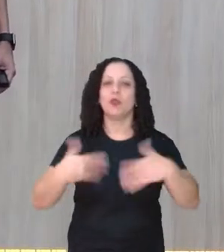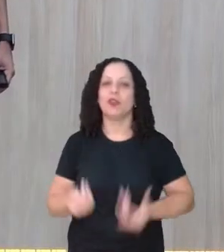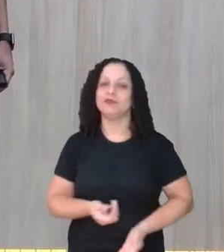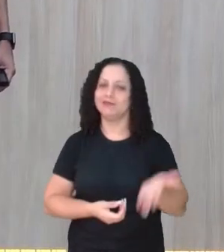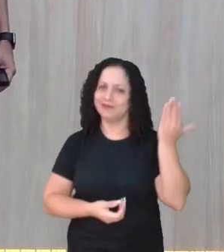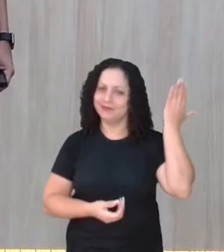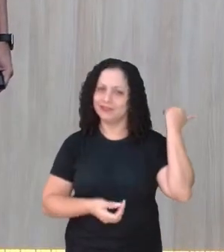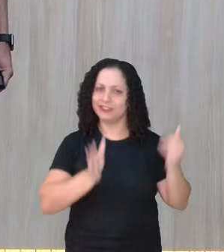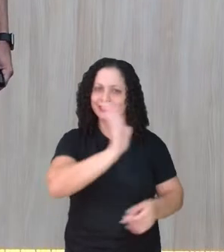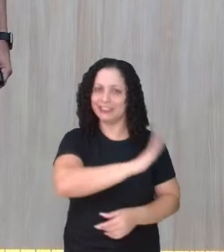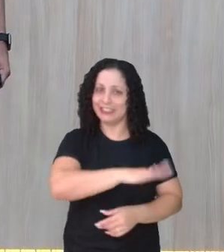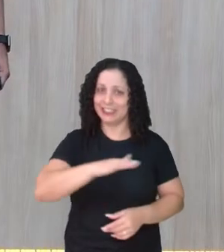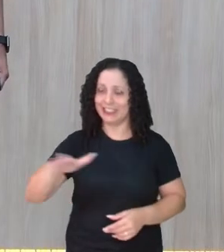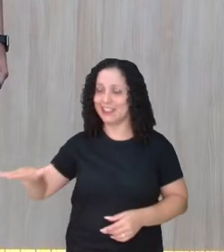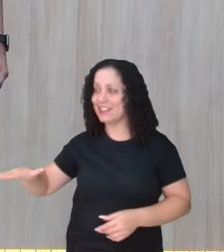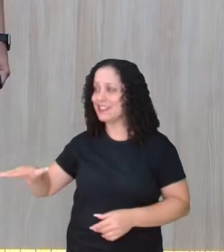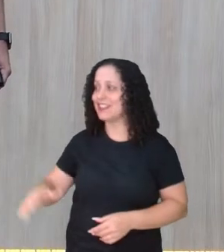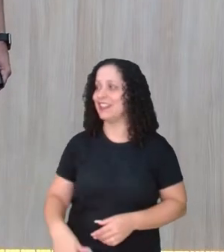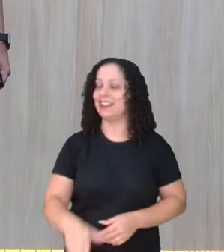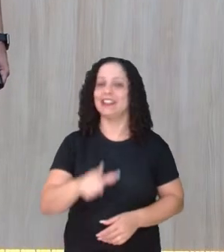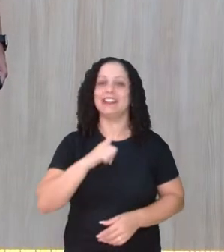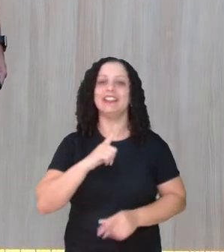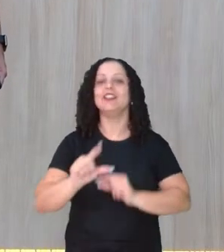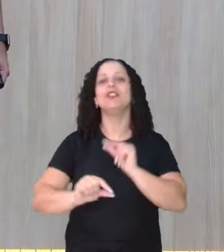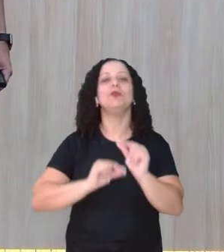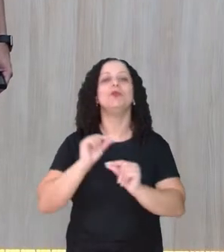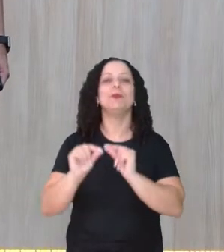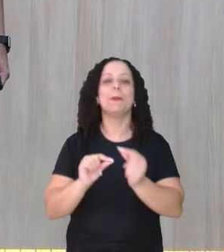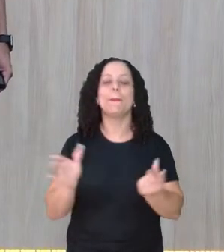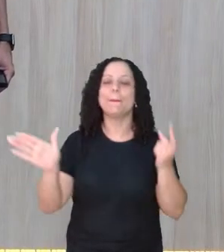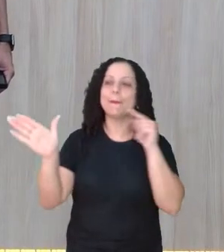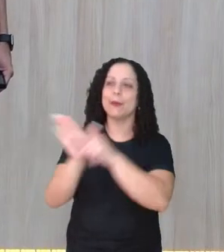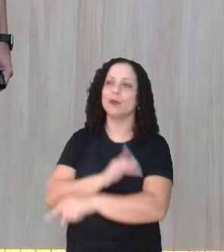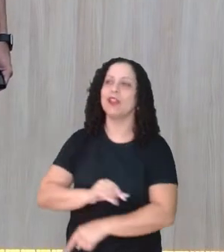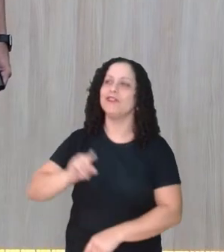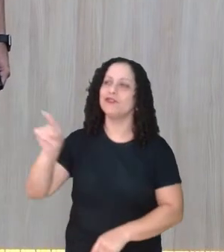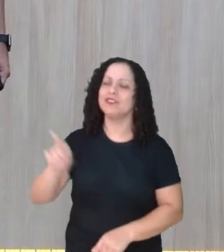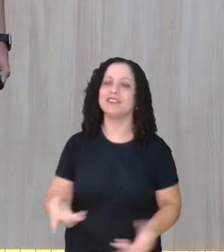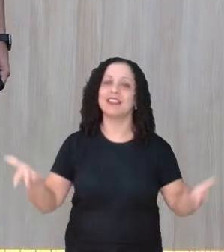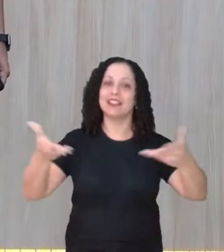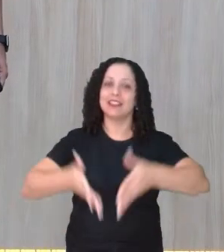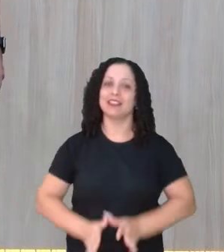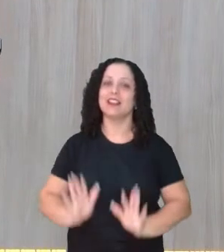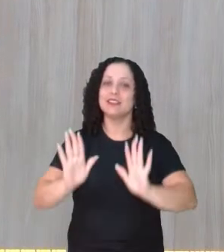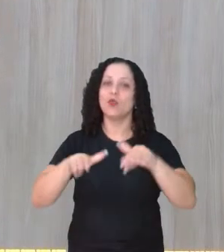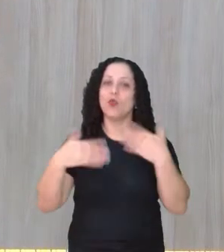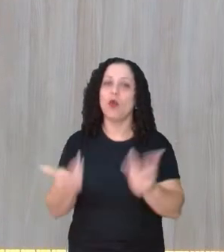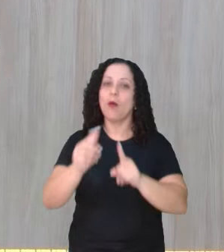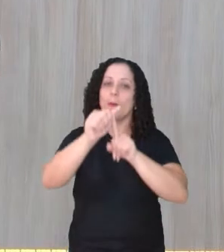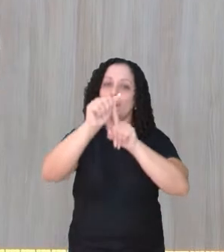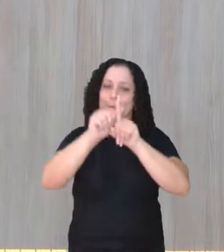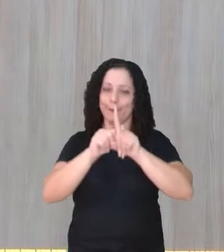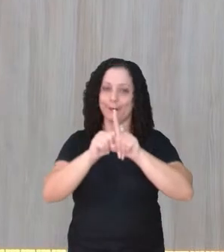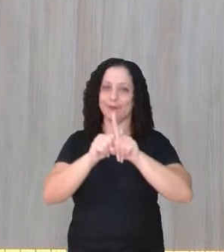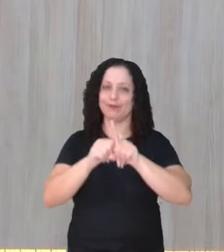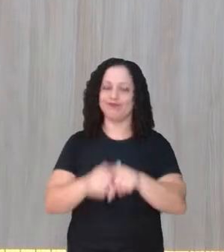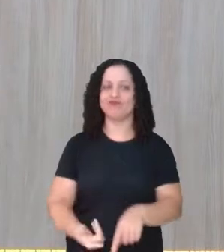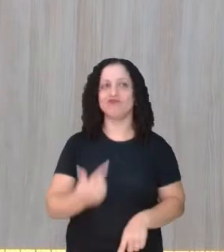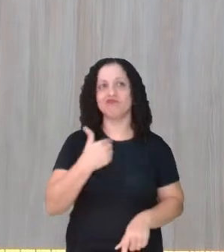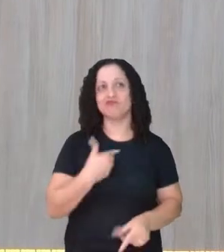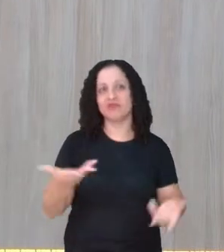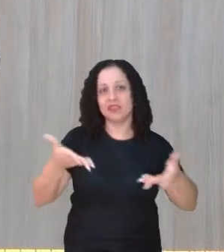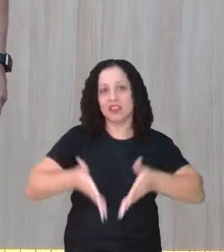criança, a gente perguntava assim, você nasceu em que mês? Aí o cara dizia, eu nasci